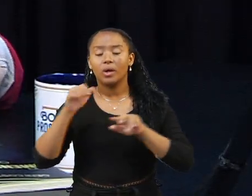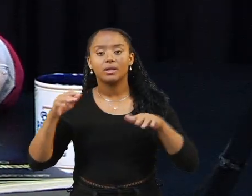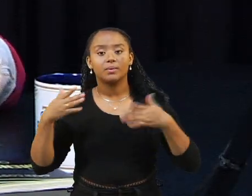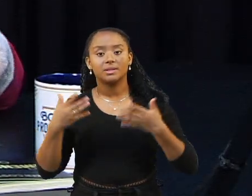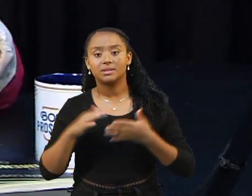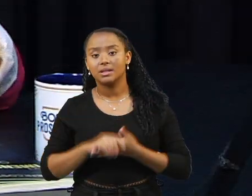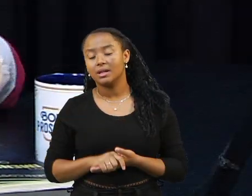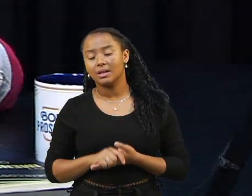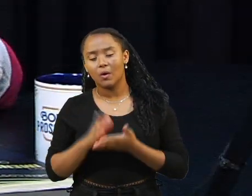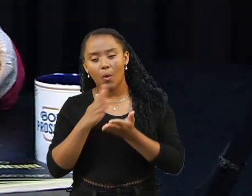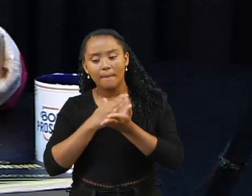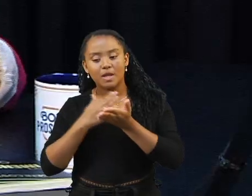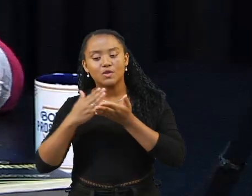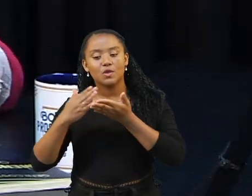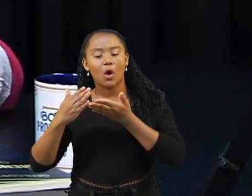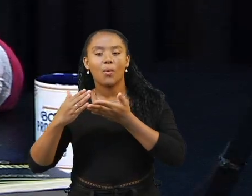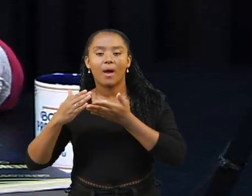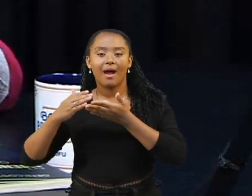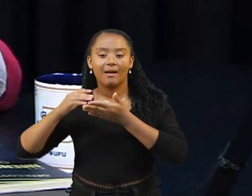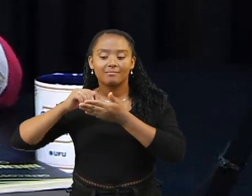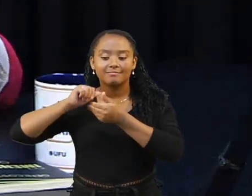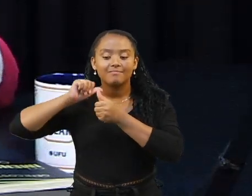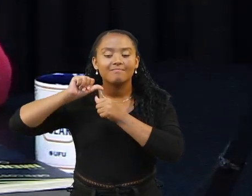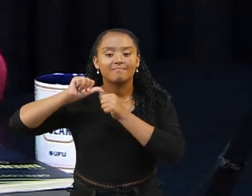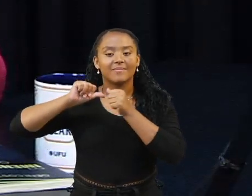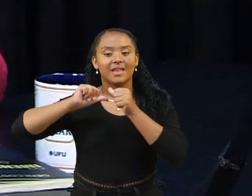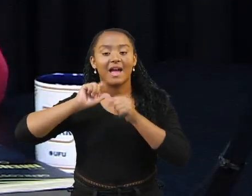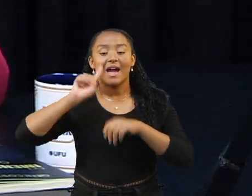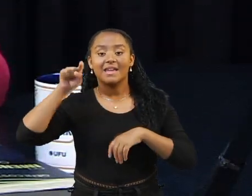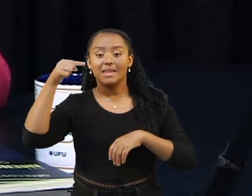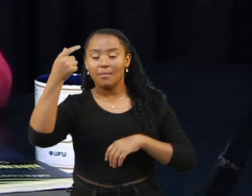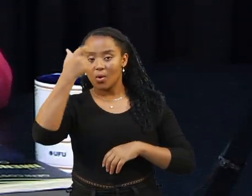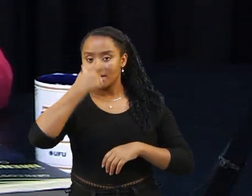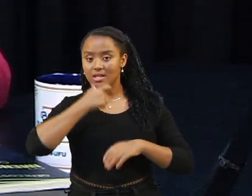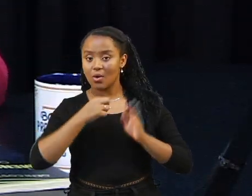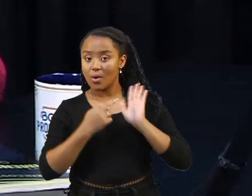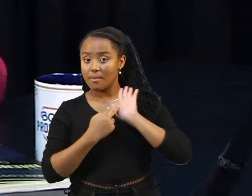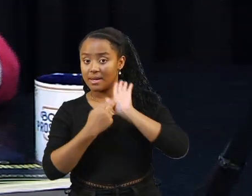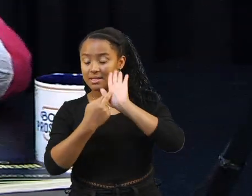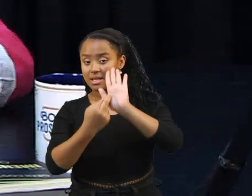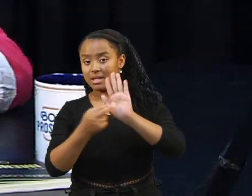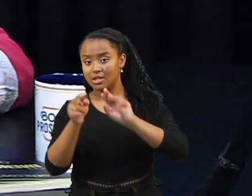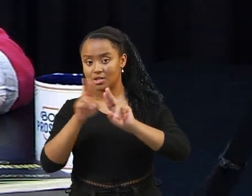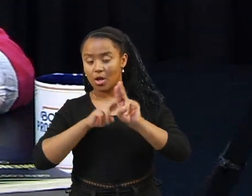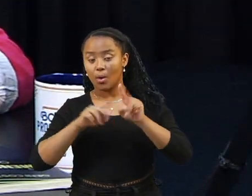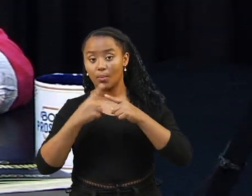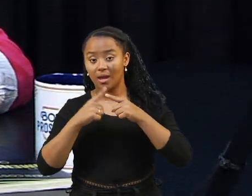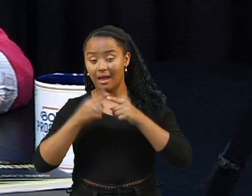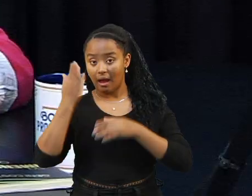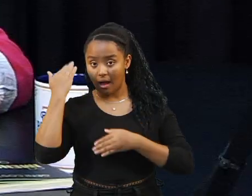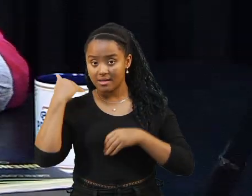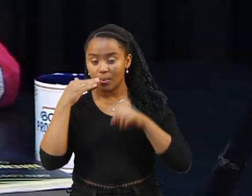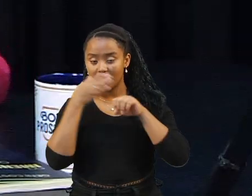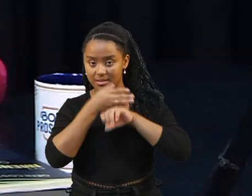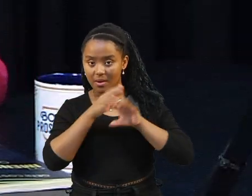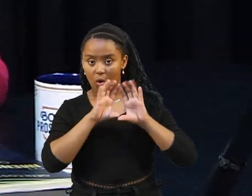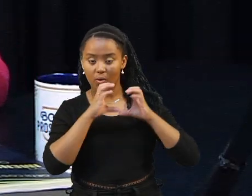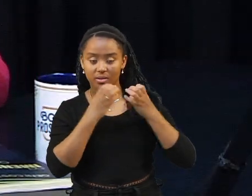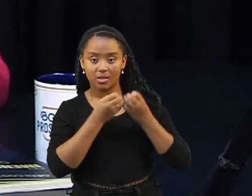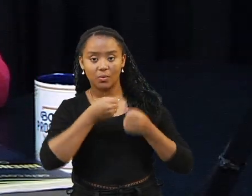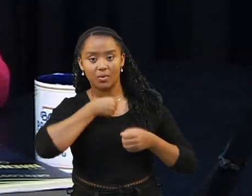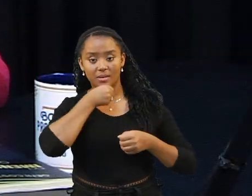assim, começou a borbulhar, sabe? E depois, como eu fui representante da UFO, porque eu